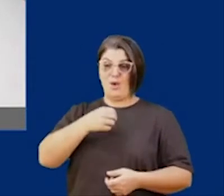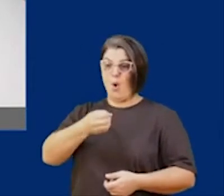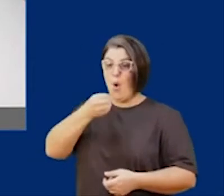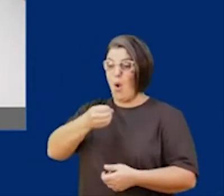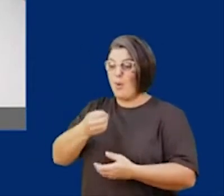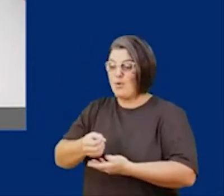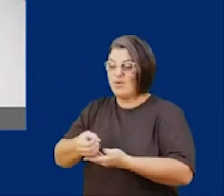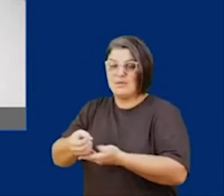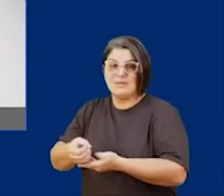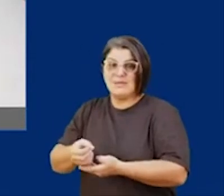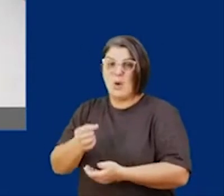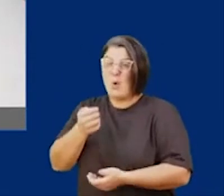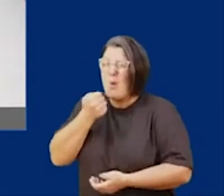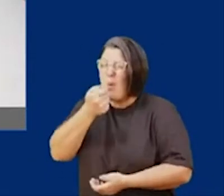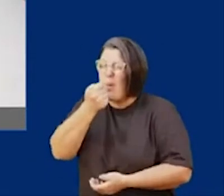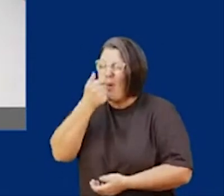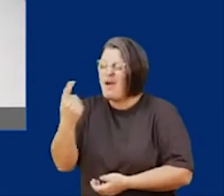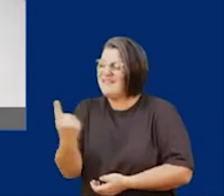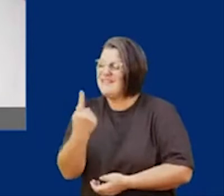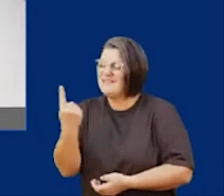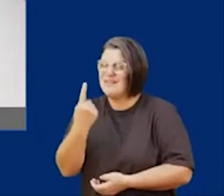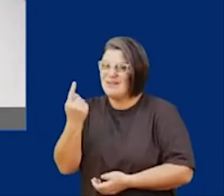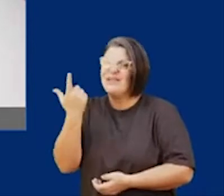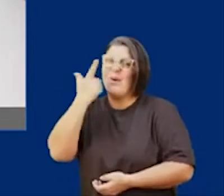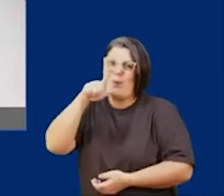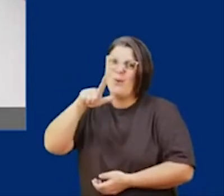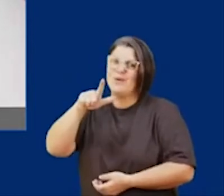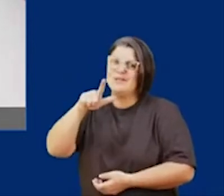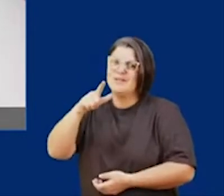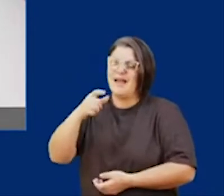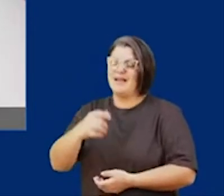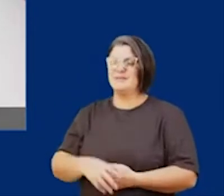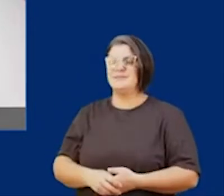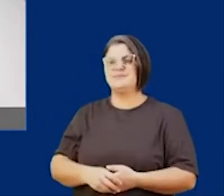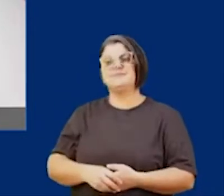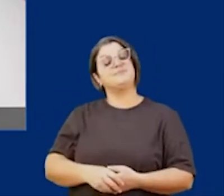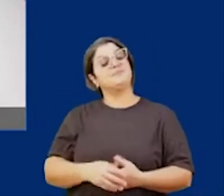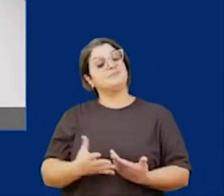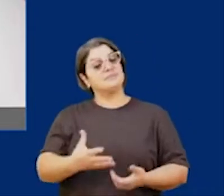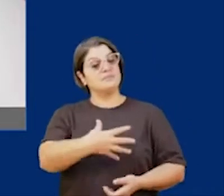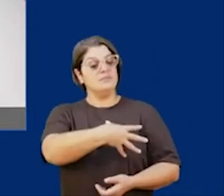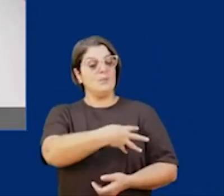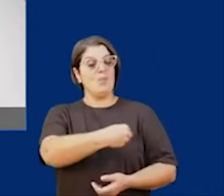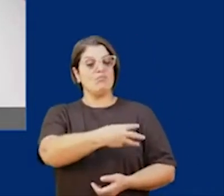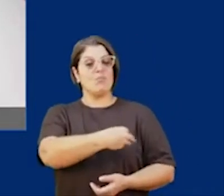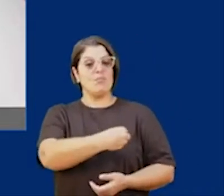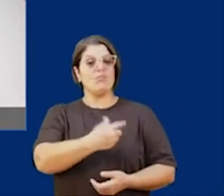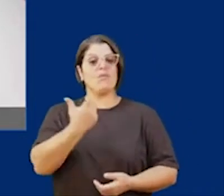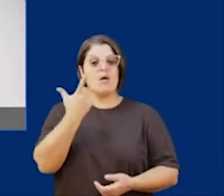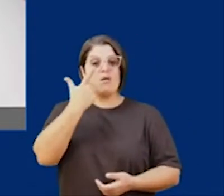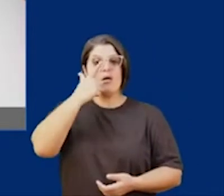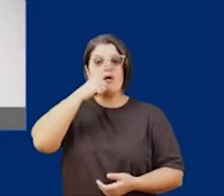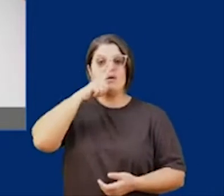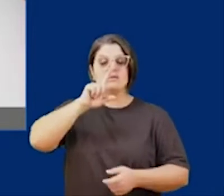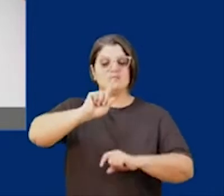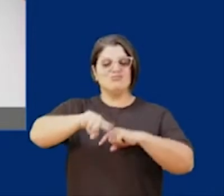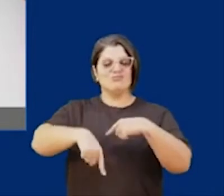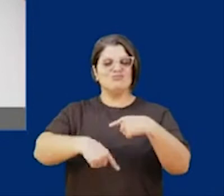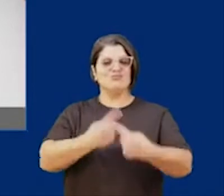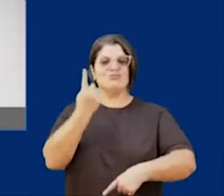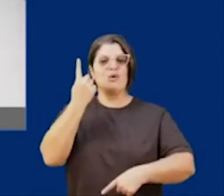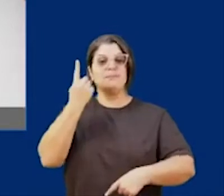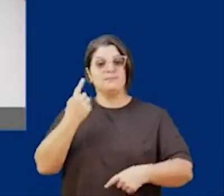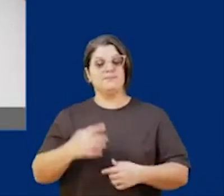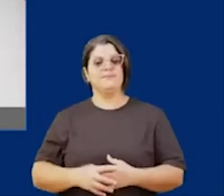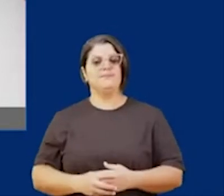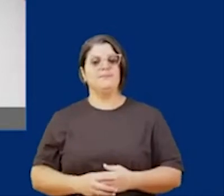tudo quase que sozinho. Então, essa parte da amamentação, a gente conseguiu chegar com sucesso, e